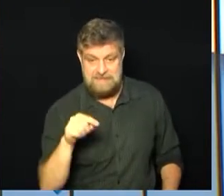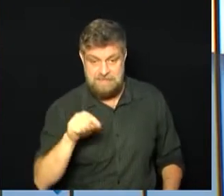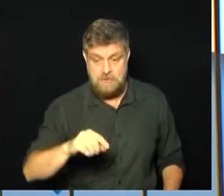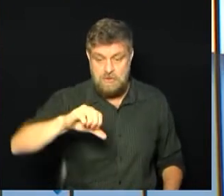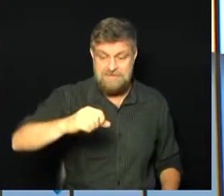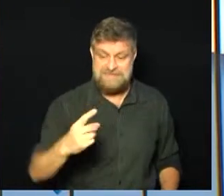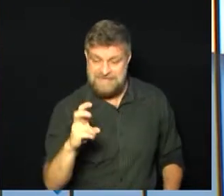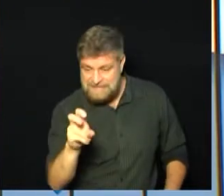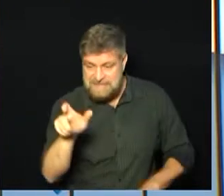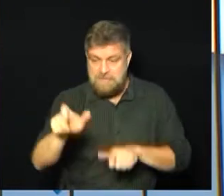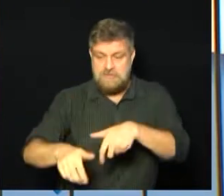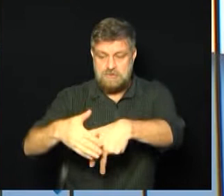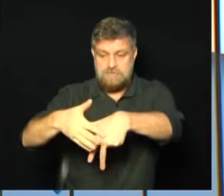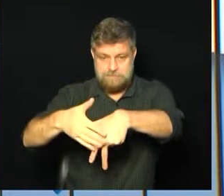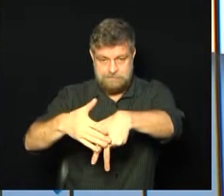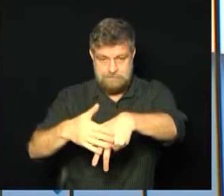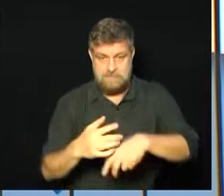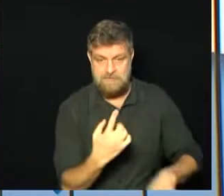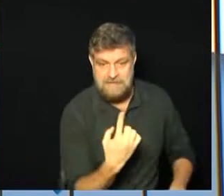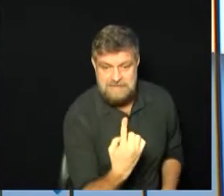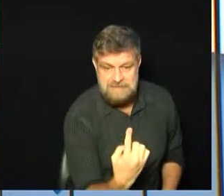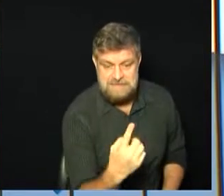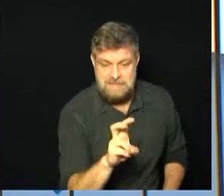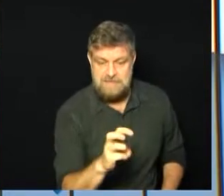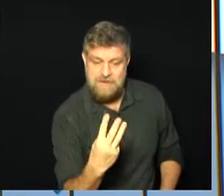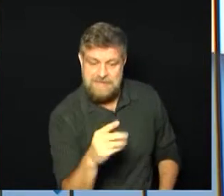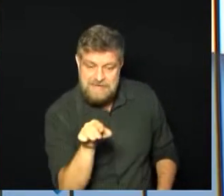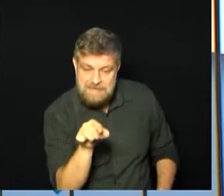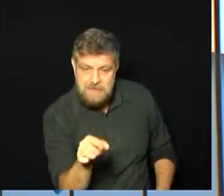4.433.915 casos da doença, com